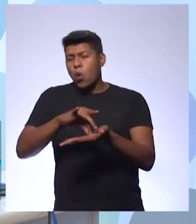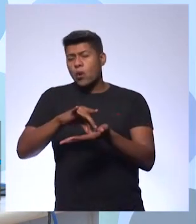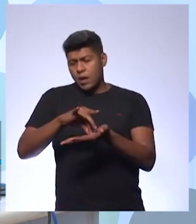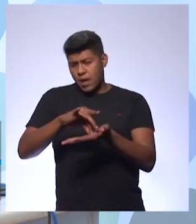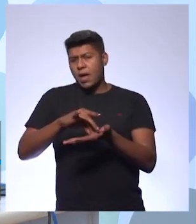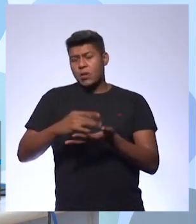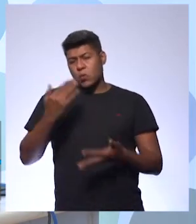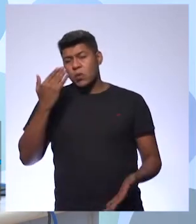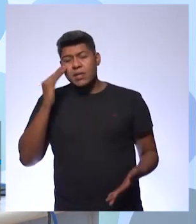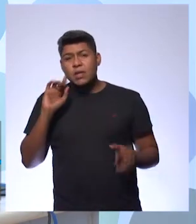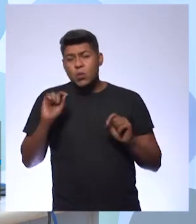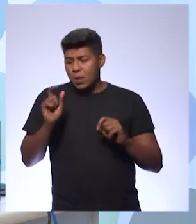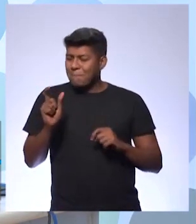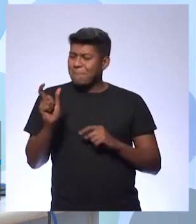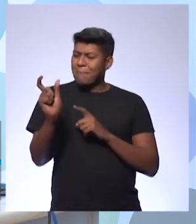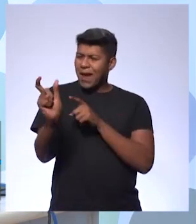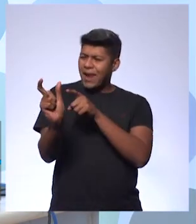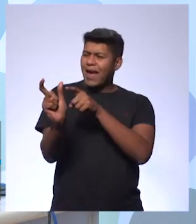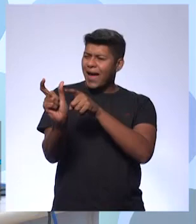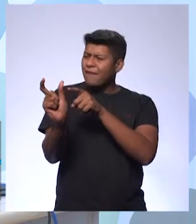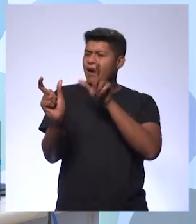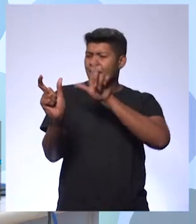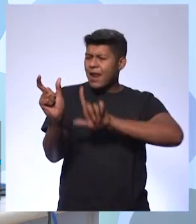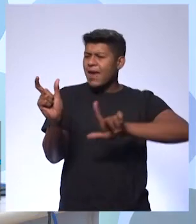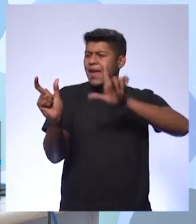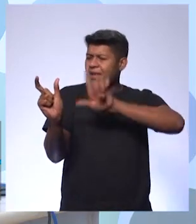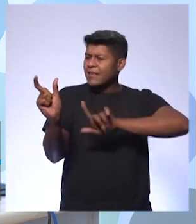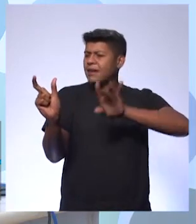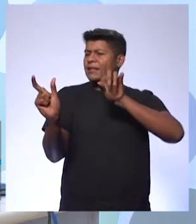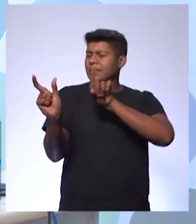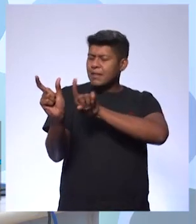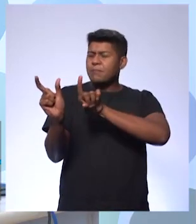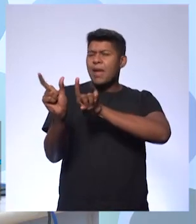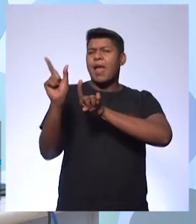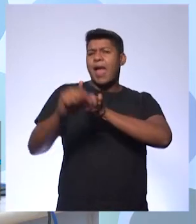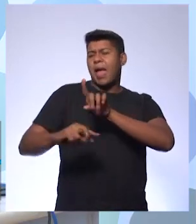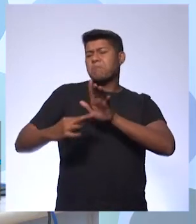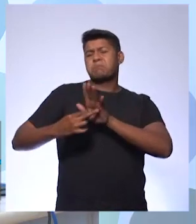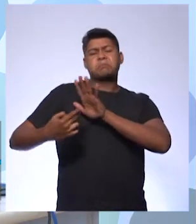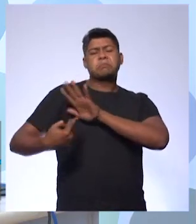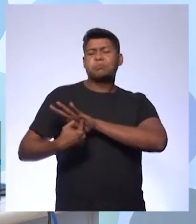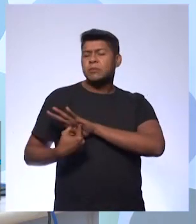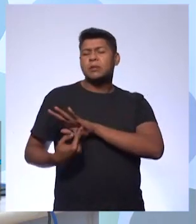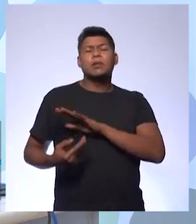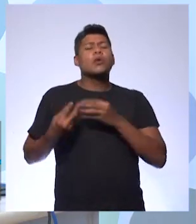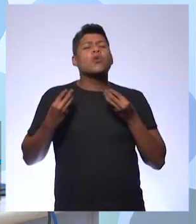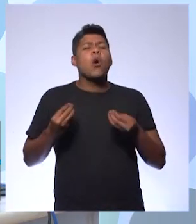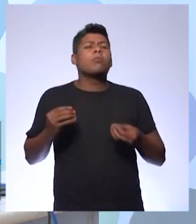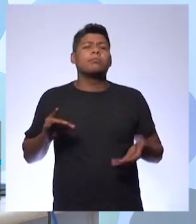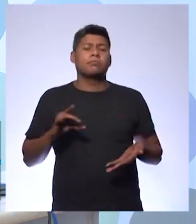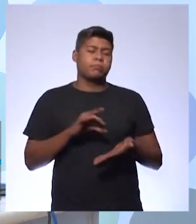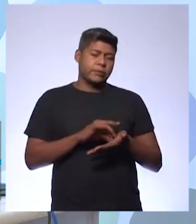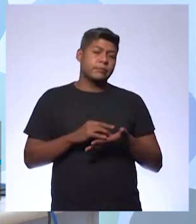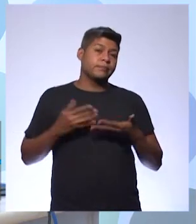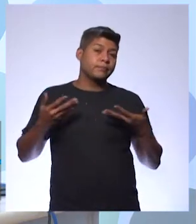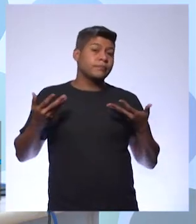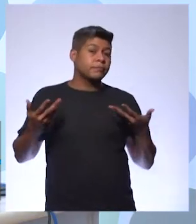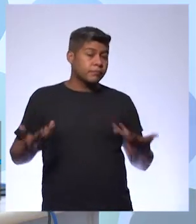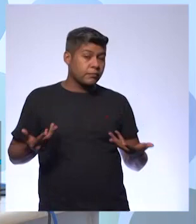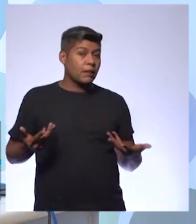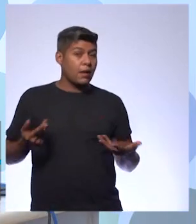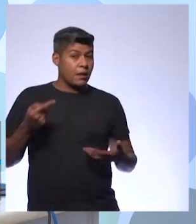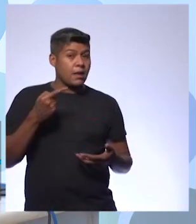você entender a palavra e as letras como o símbolo gráfico e concreto. E aí